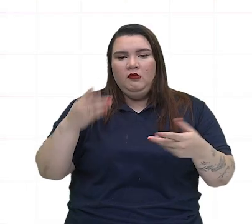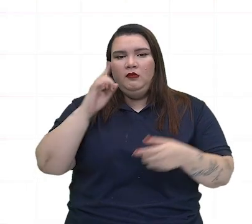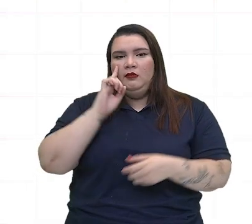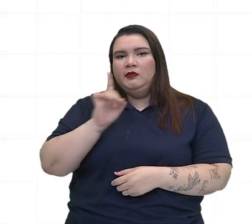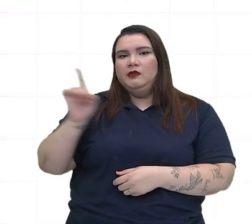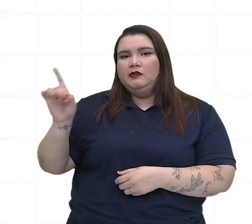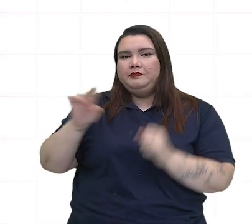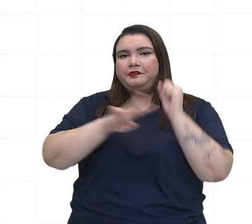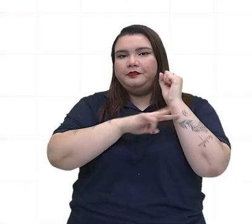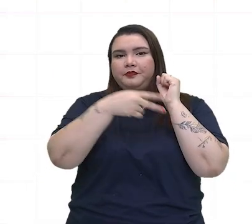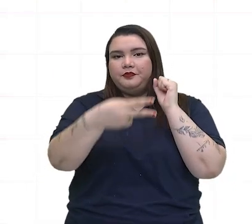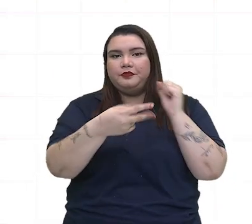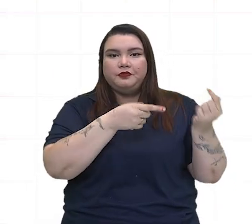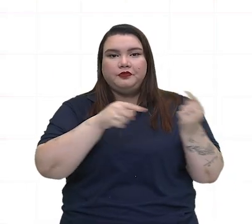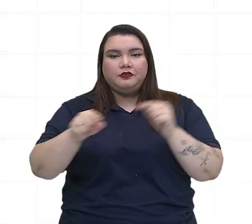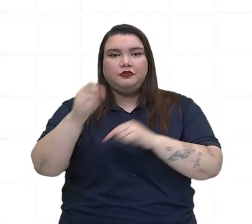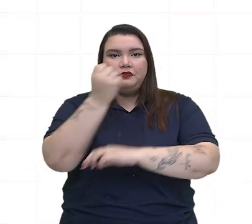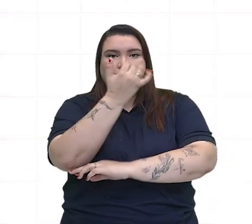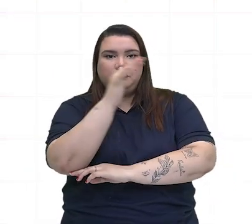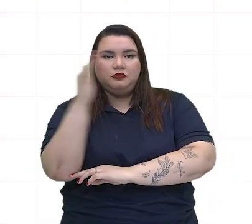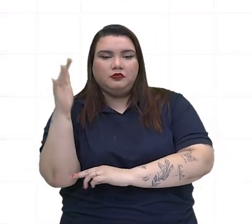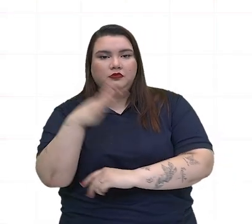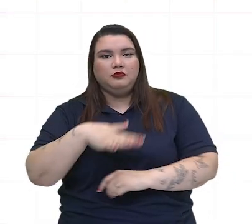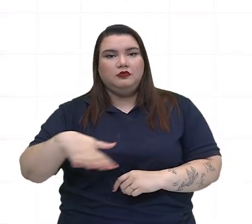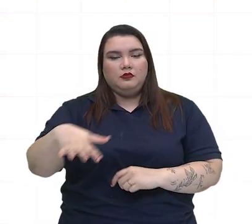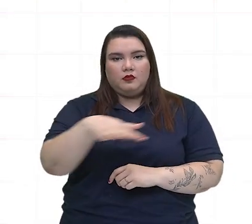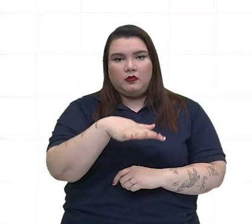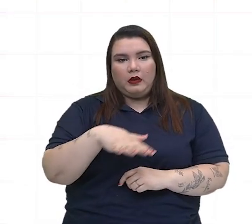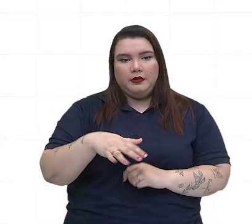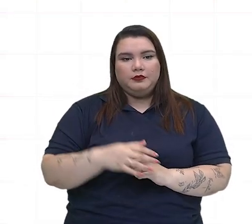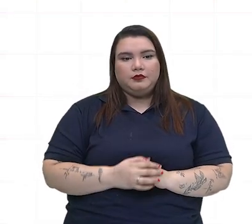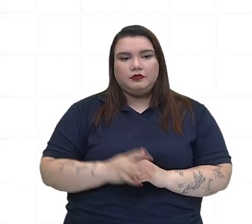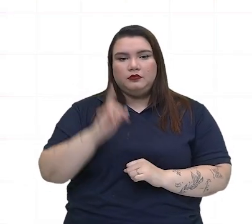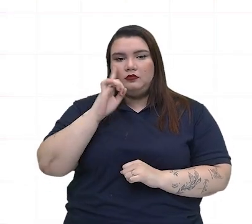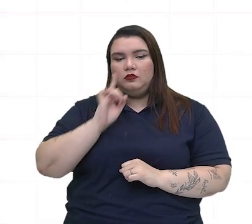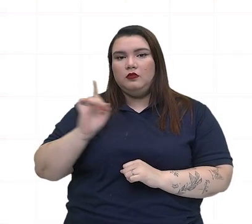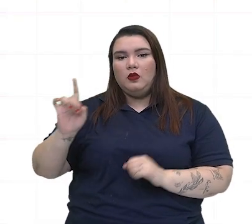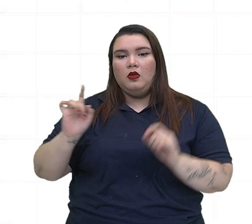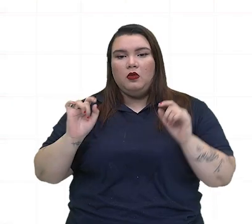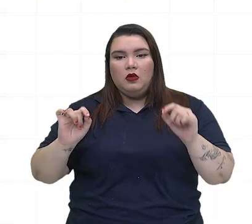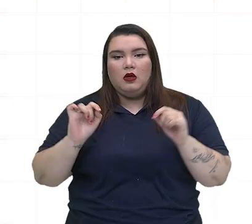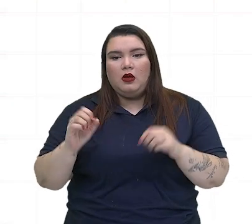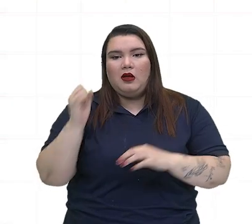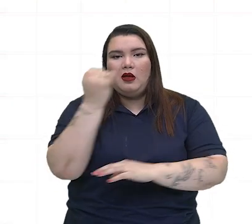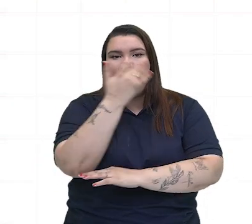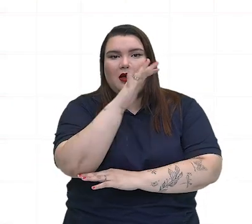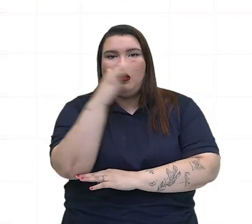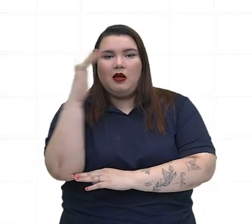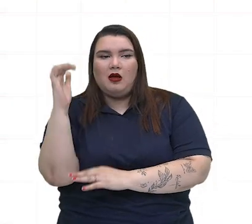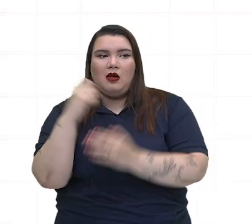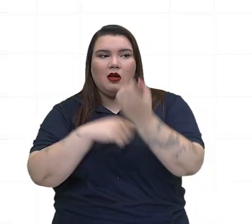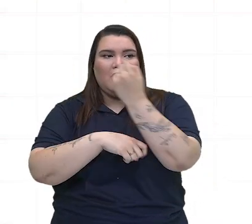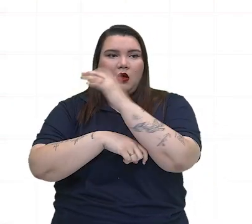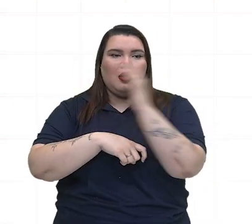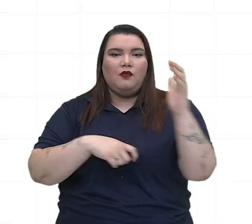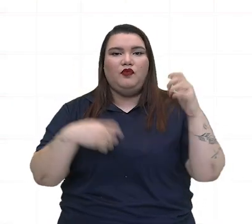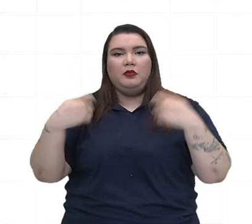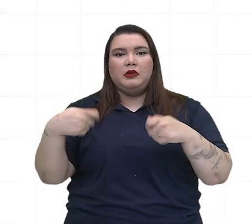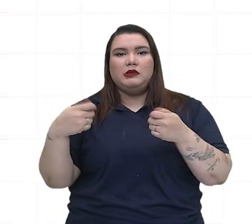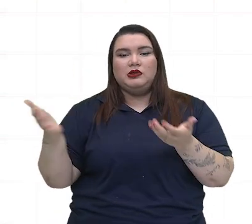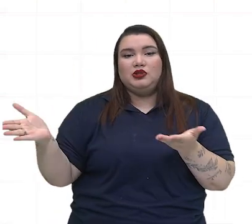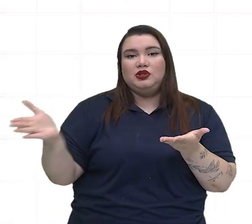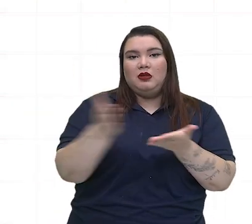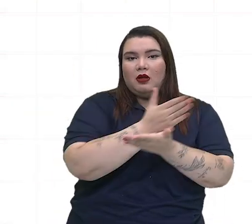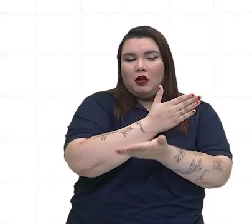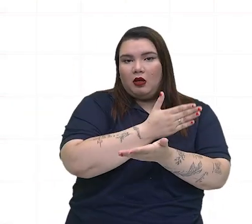tipos de impactos ambientais em ramais. Um deles é a retirada da cobertura